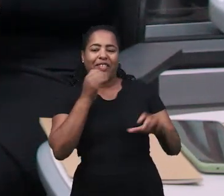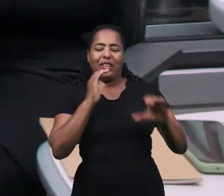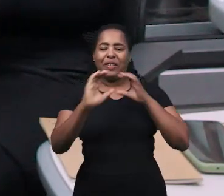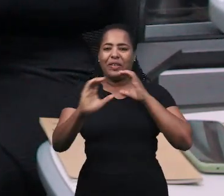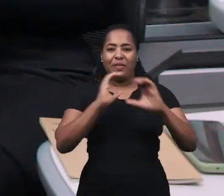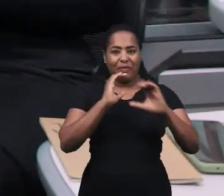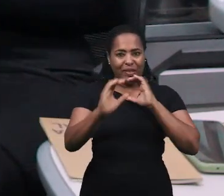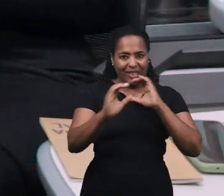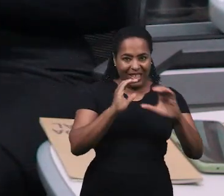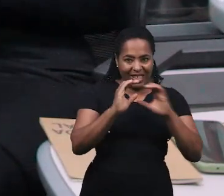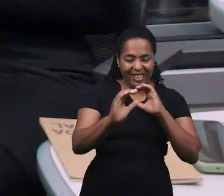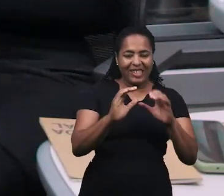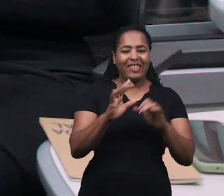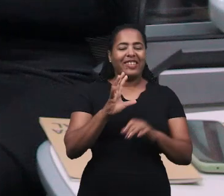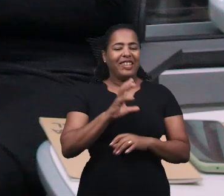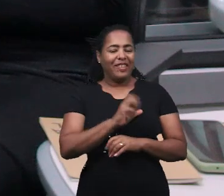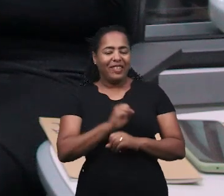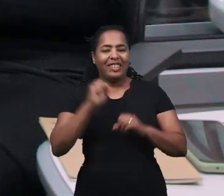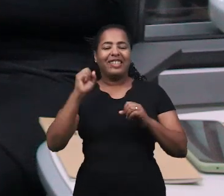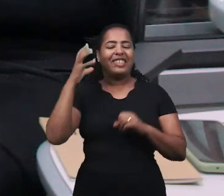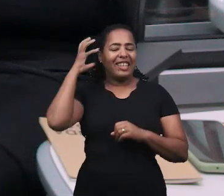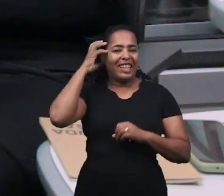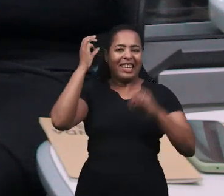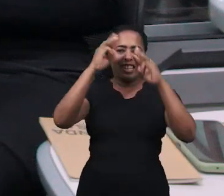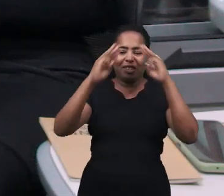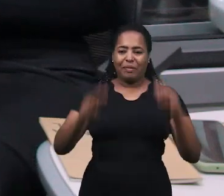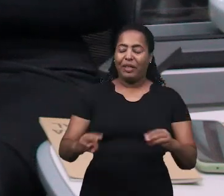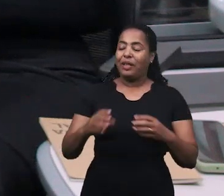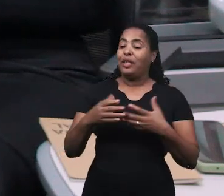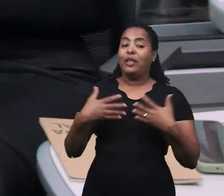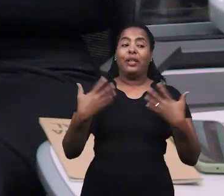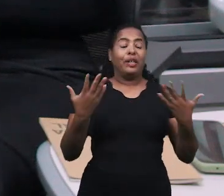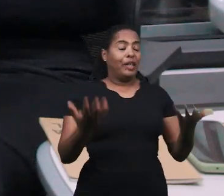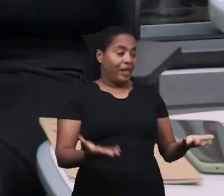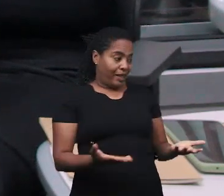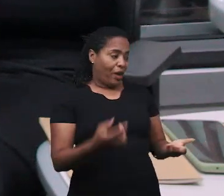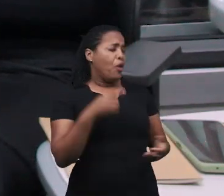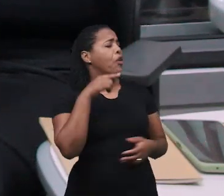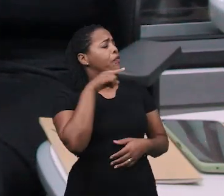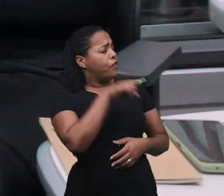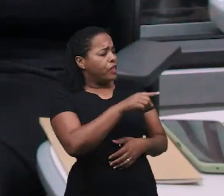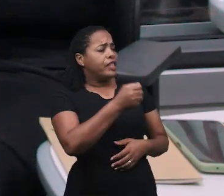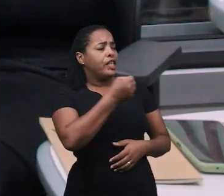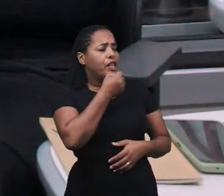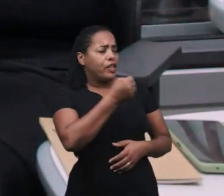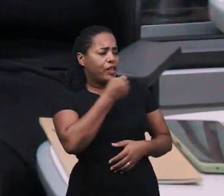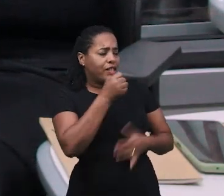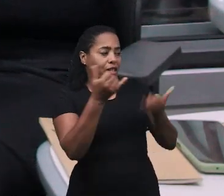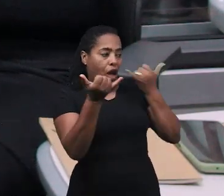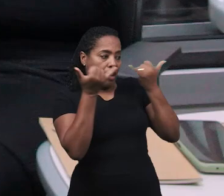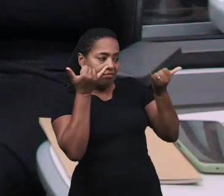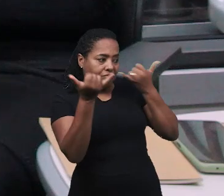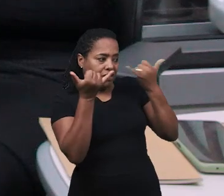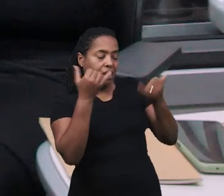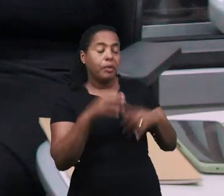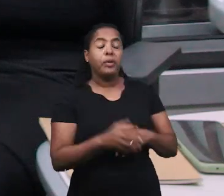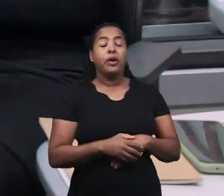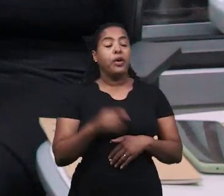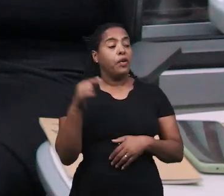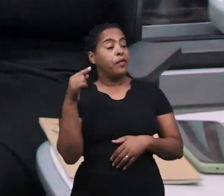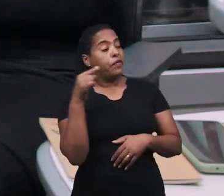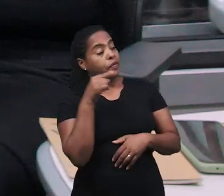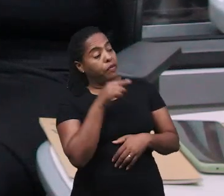tão querido, né, que nós amamos tanto, que é a Rádio Manaim. Muito bem, Andréia, você é jornalista Sim. de formação